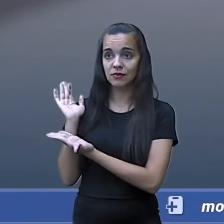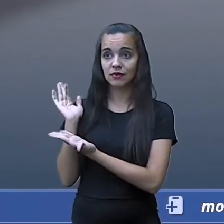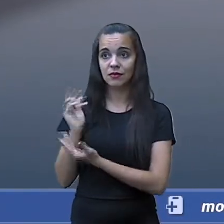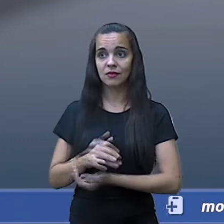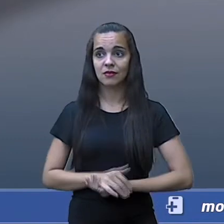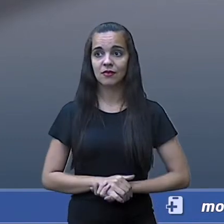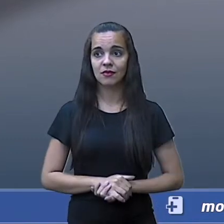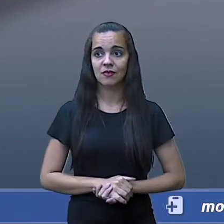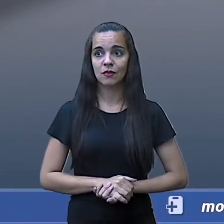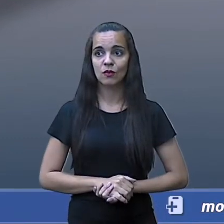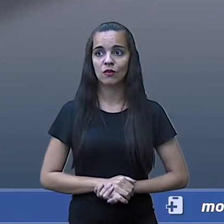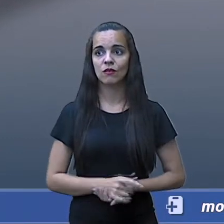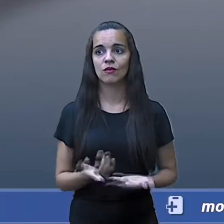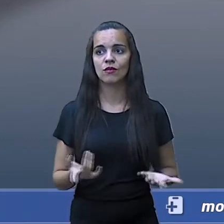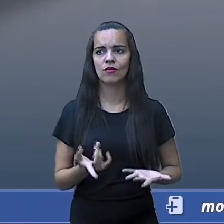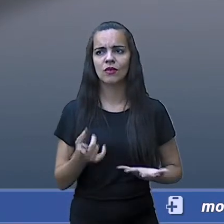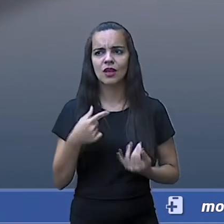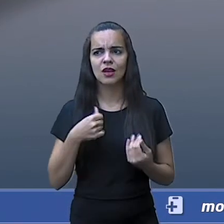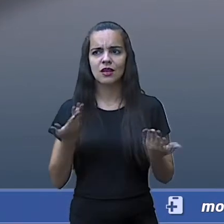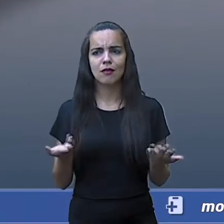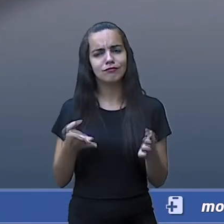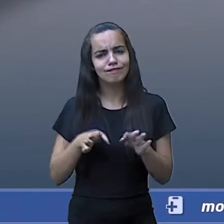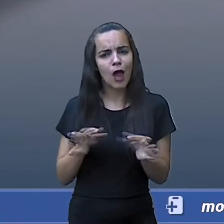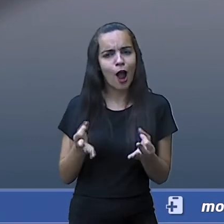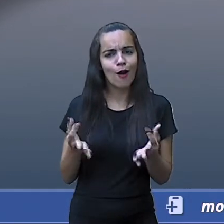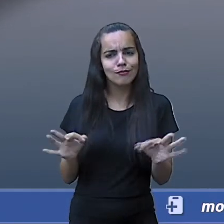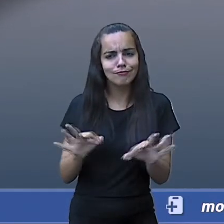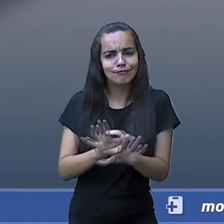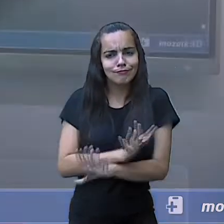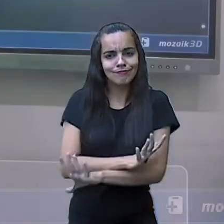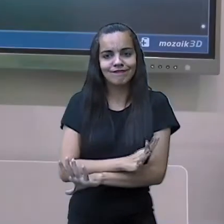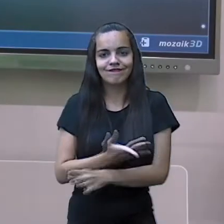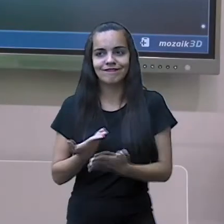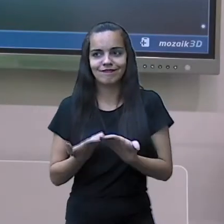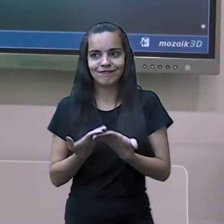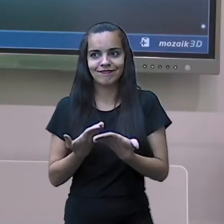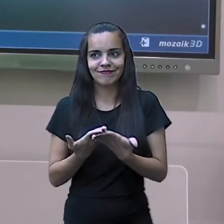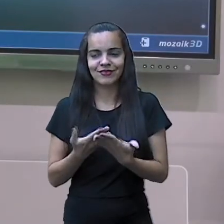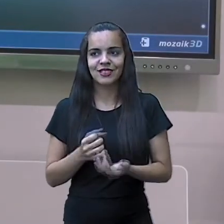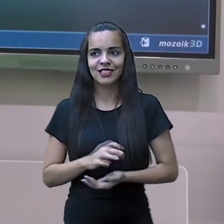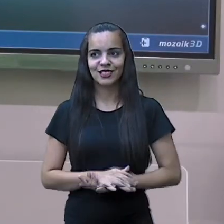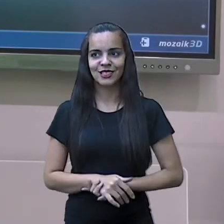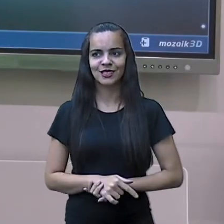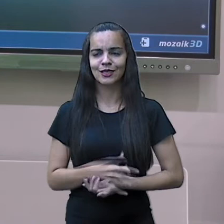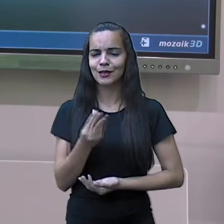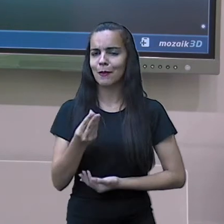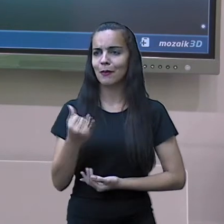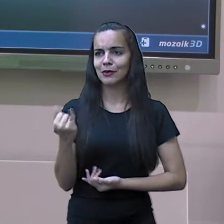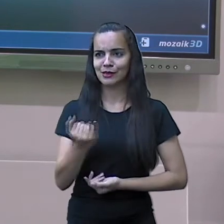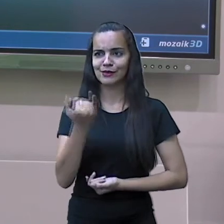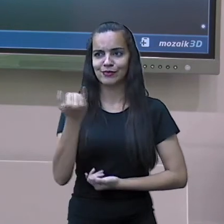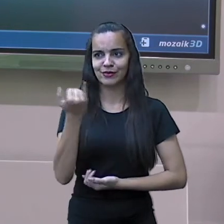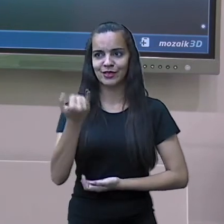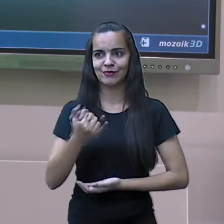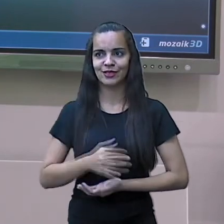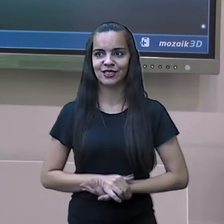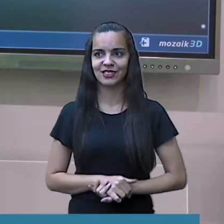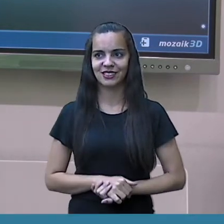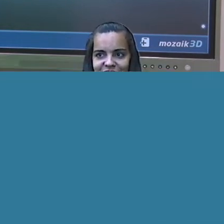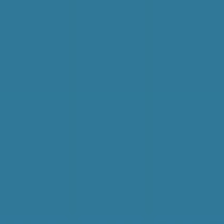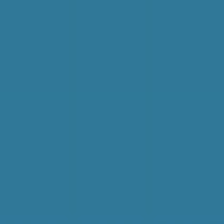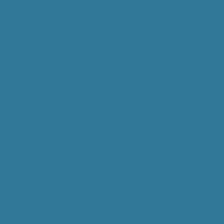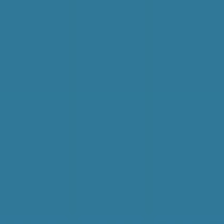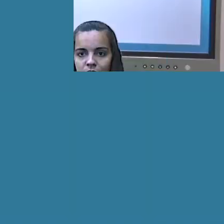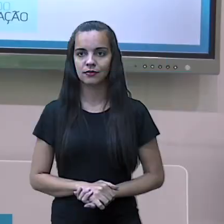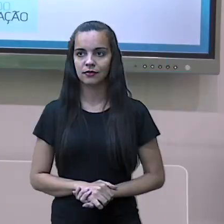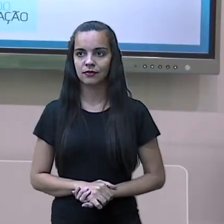vamos estar fechando essa aula. Tranquilo? Isso é muito importante.